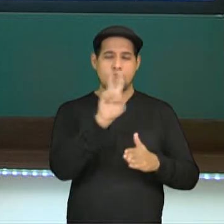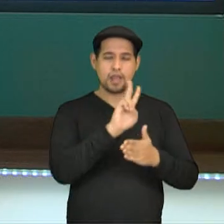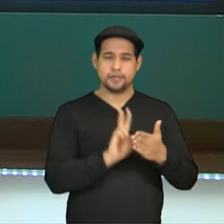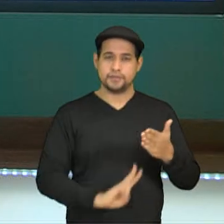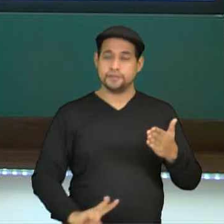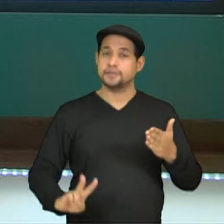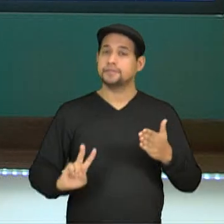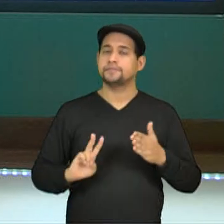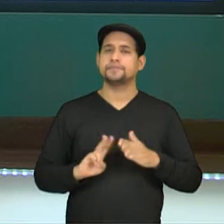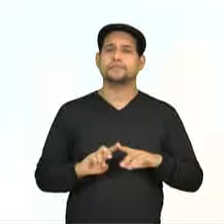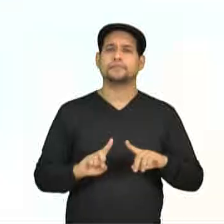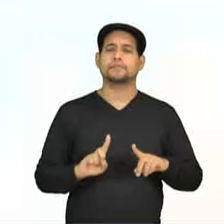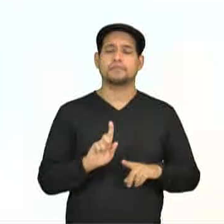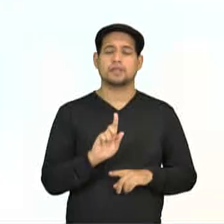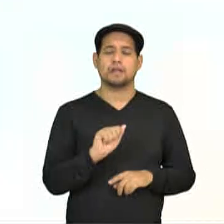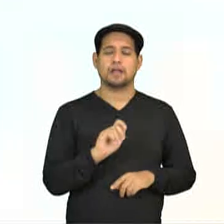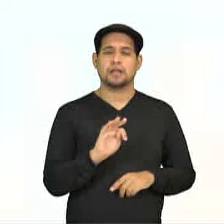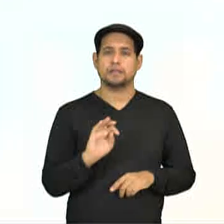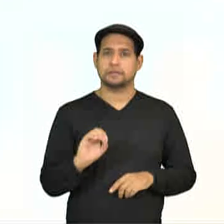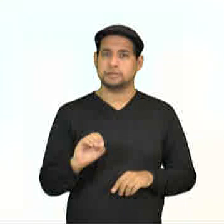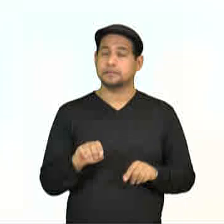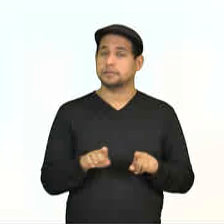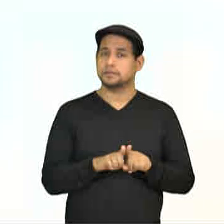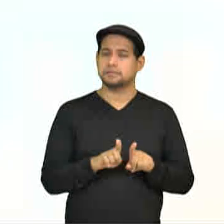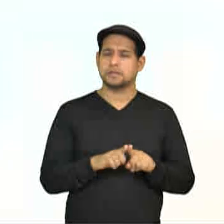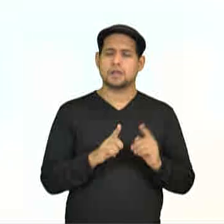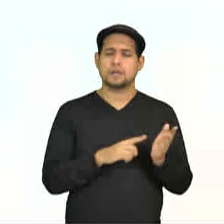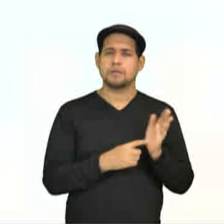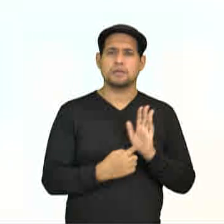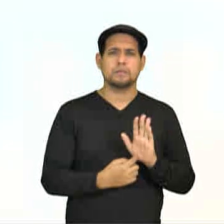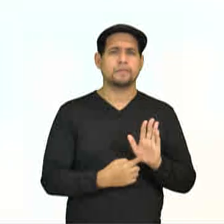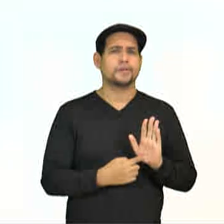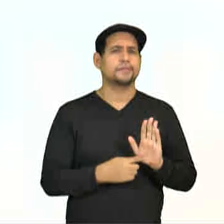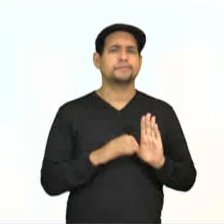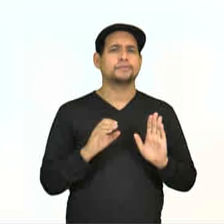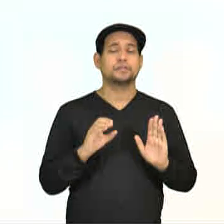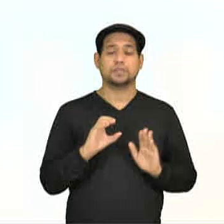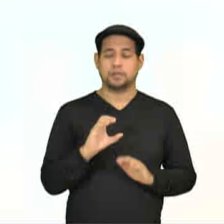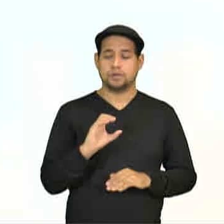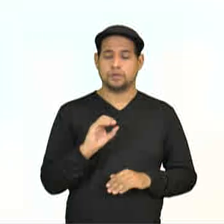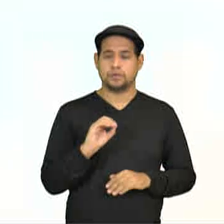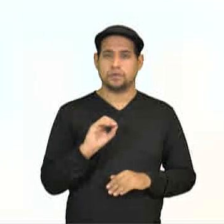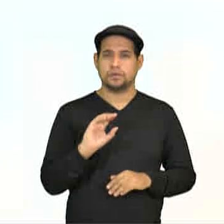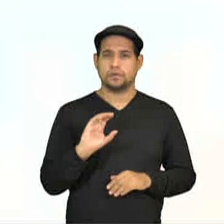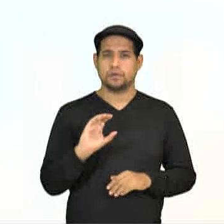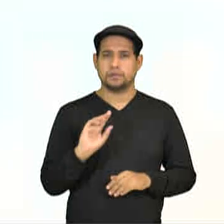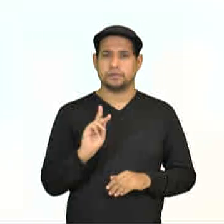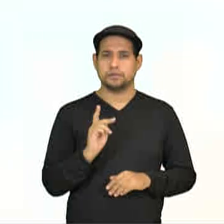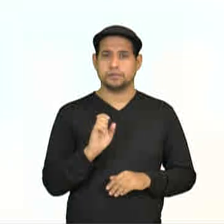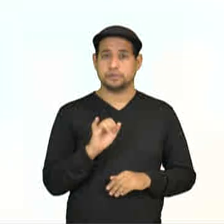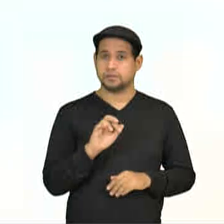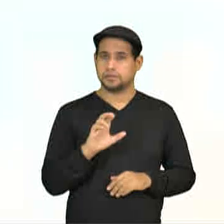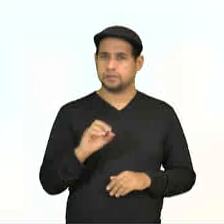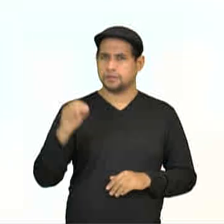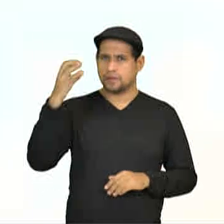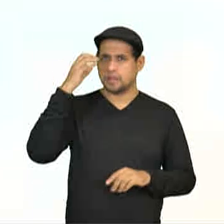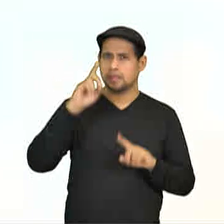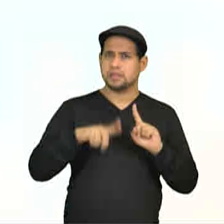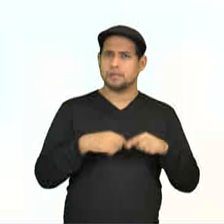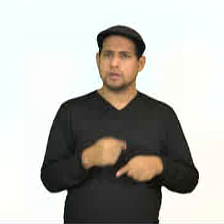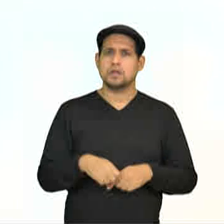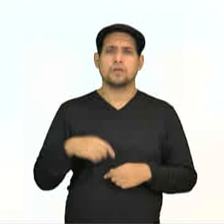então. O gato prontamente indica o caminho ao cocheiro do rei e, depois de a carruagem